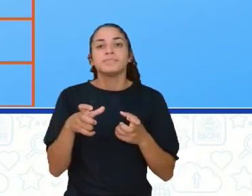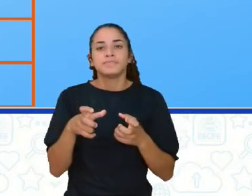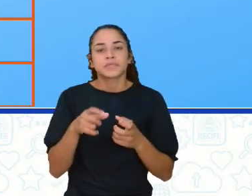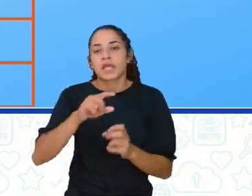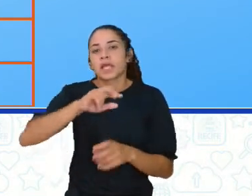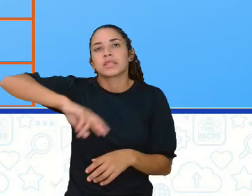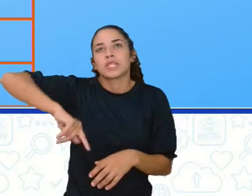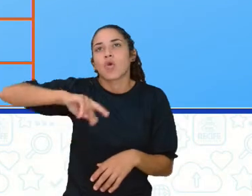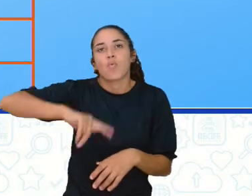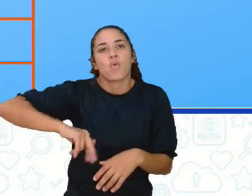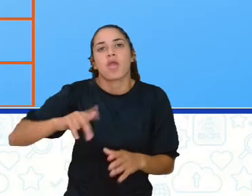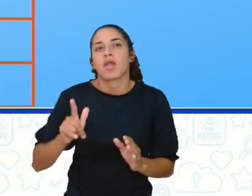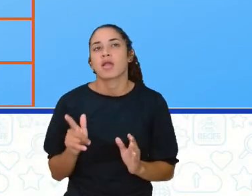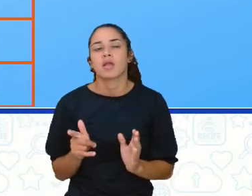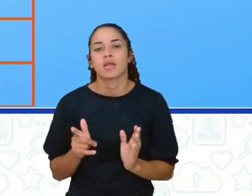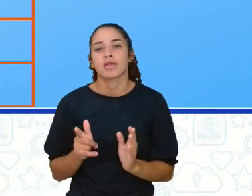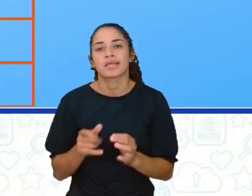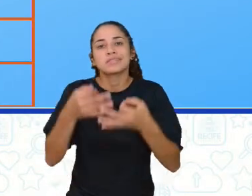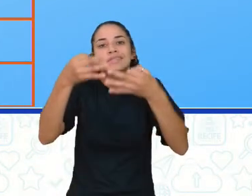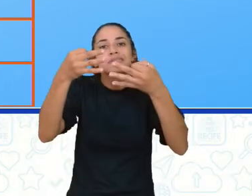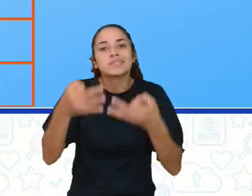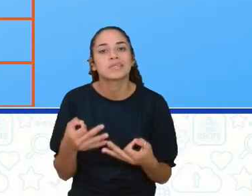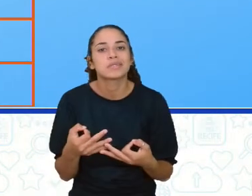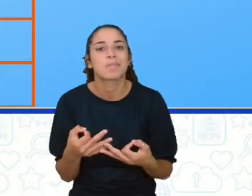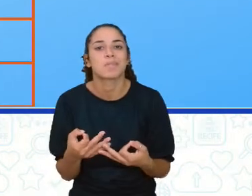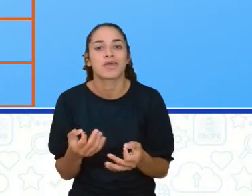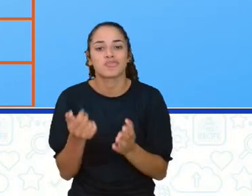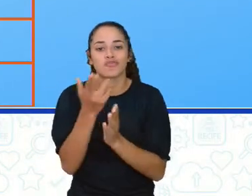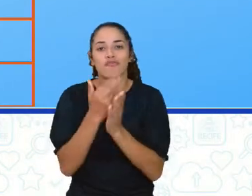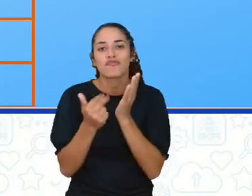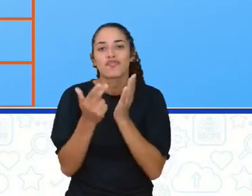que não é exatamente uma figura